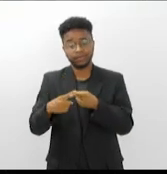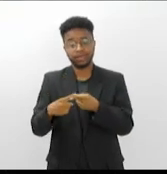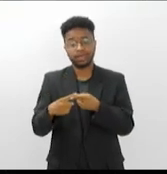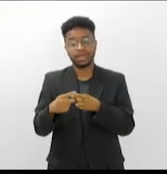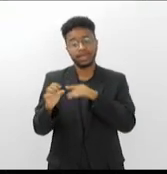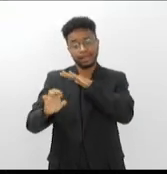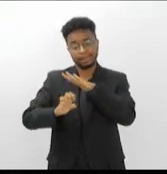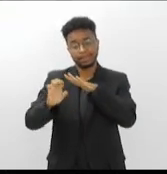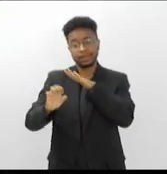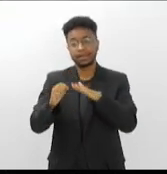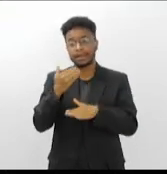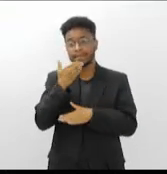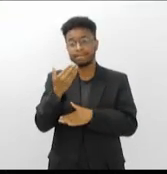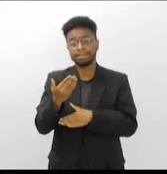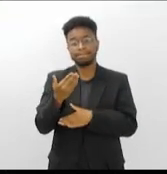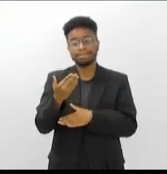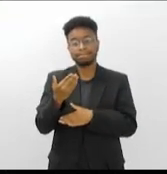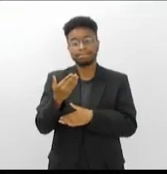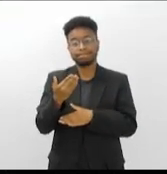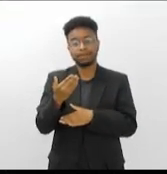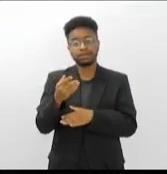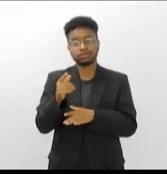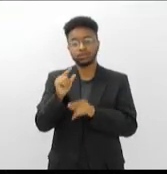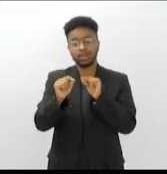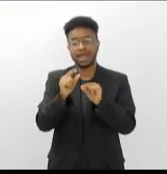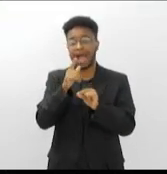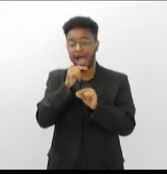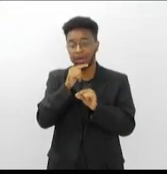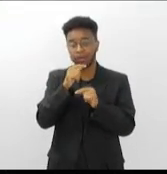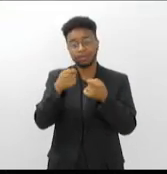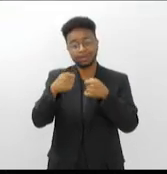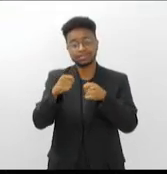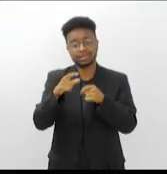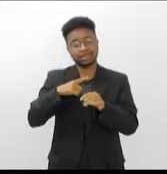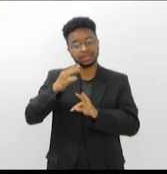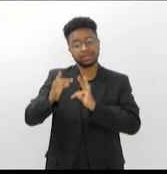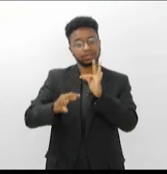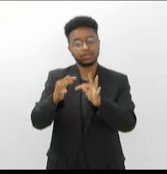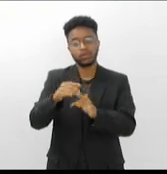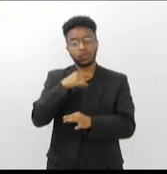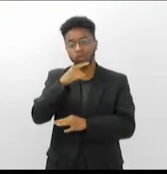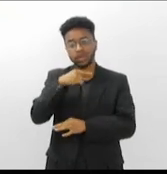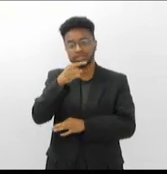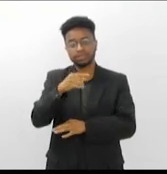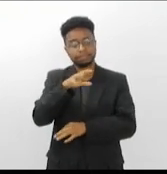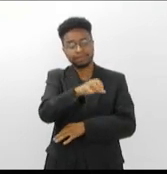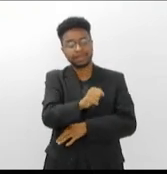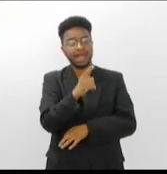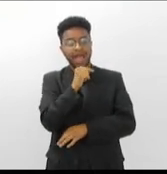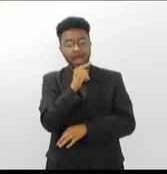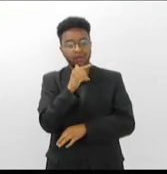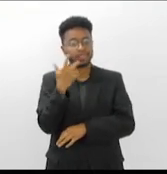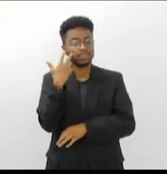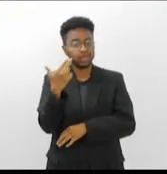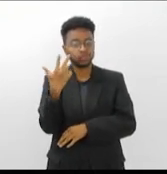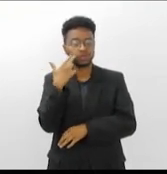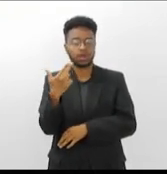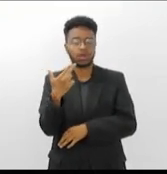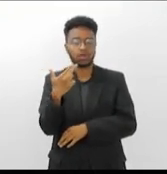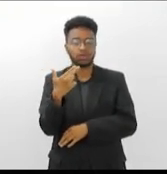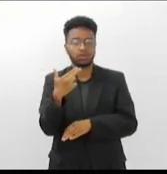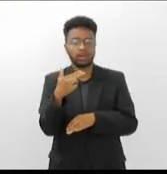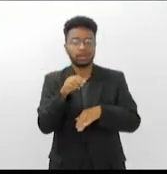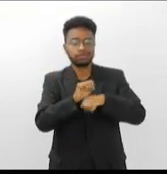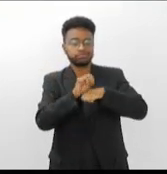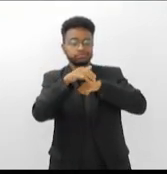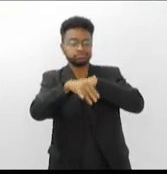ela tem que cobrar água que passa por uma estação de tratamento. Não adianta pegar água in natura, que sai da fonte, uma